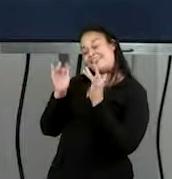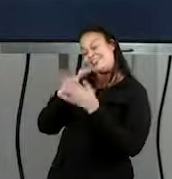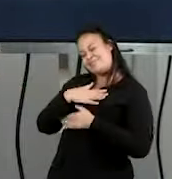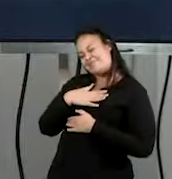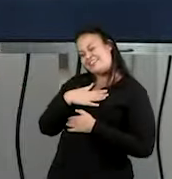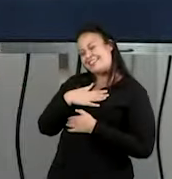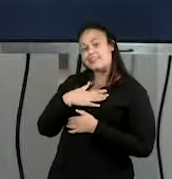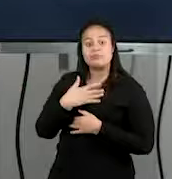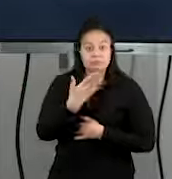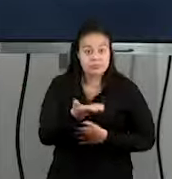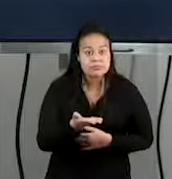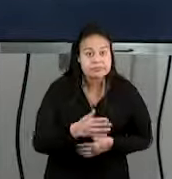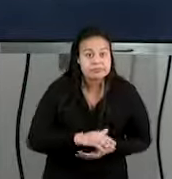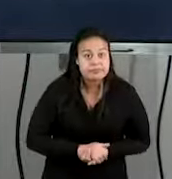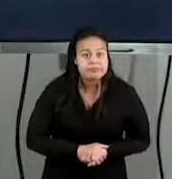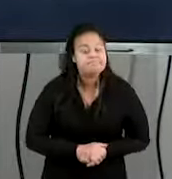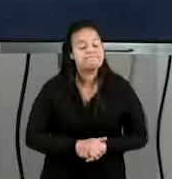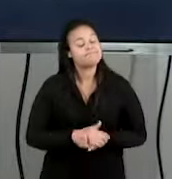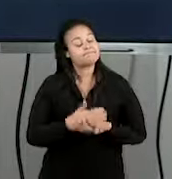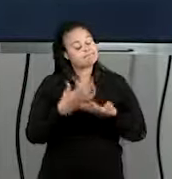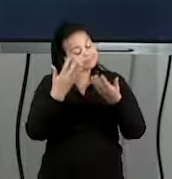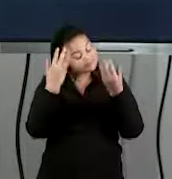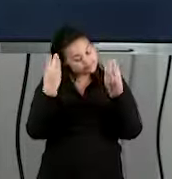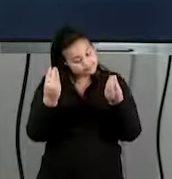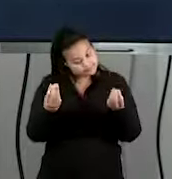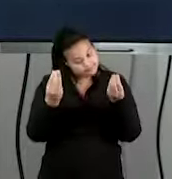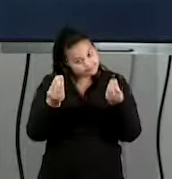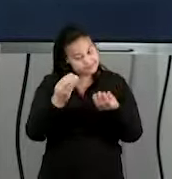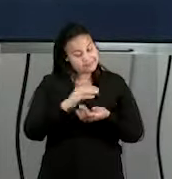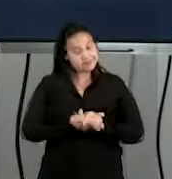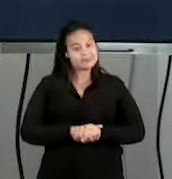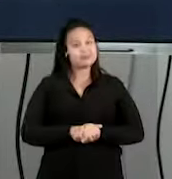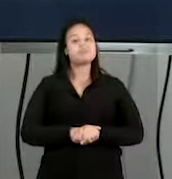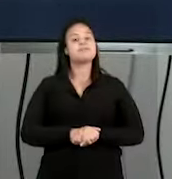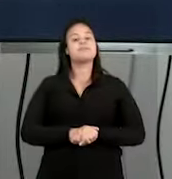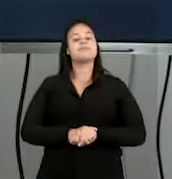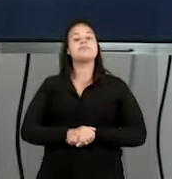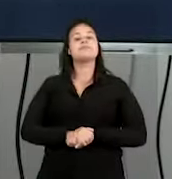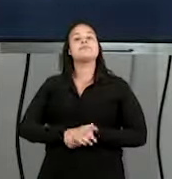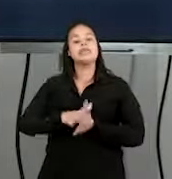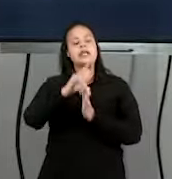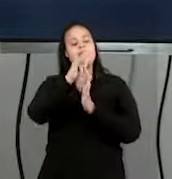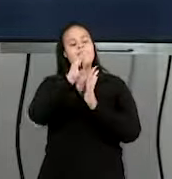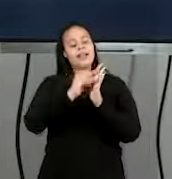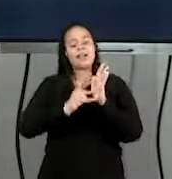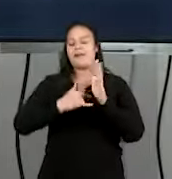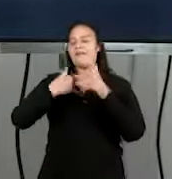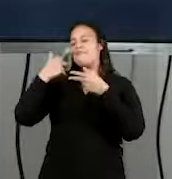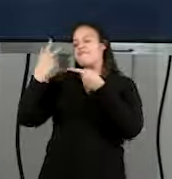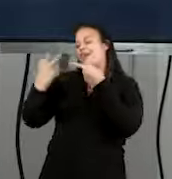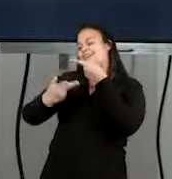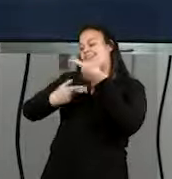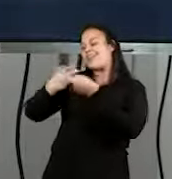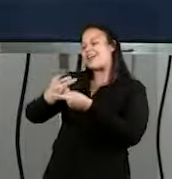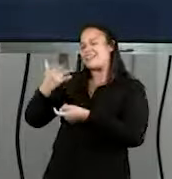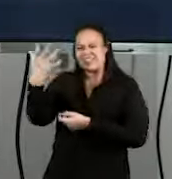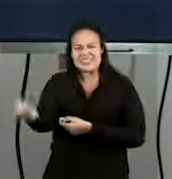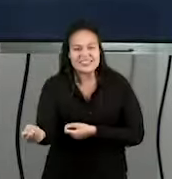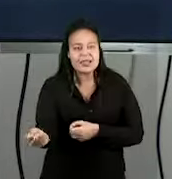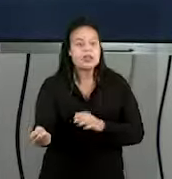namorada. Não é assim que você faz? Pois é. Isso é uma declaração. Quer dizer que ela vai aceitar?